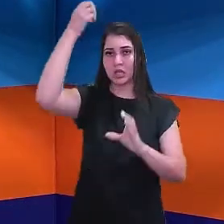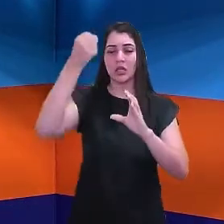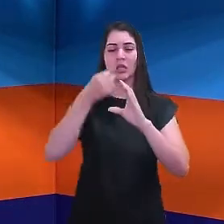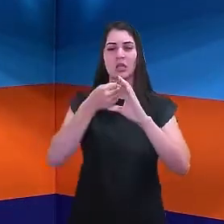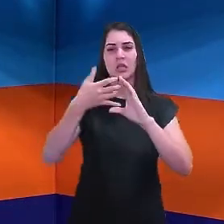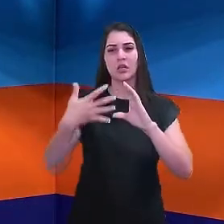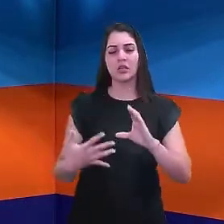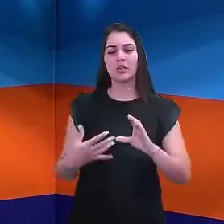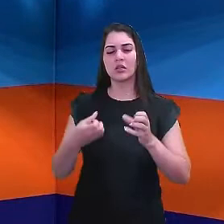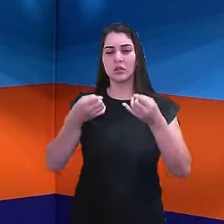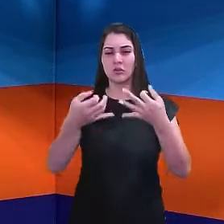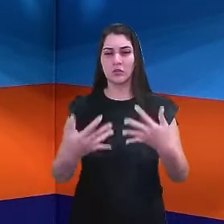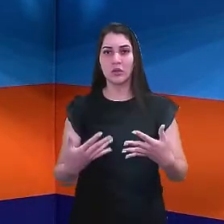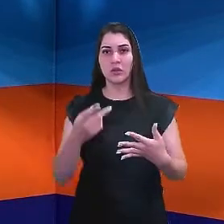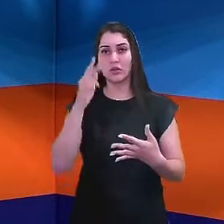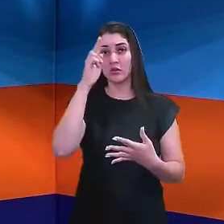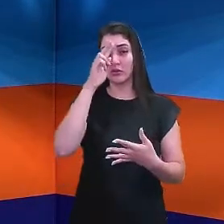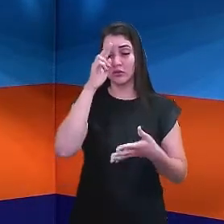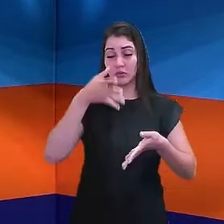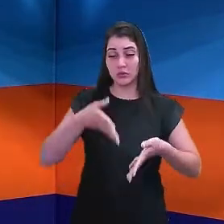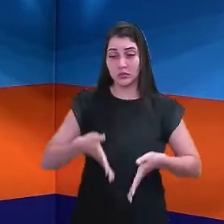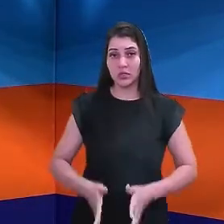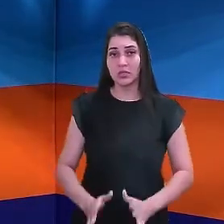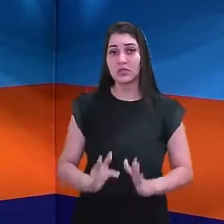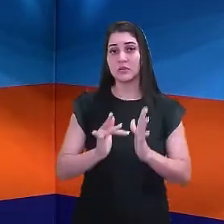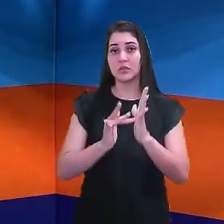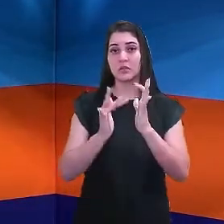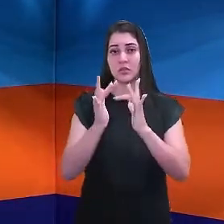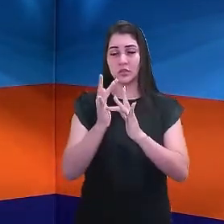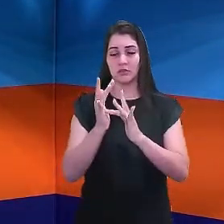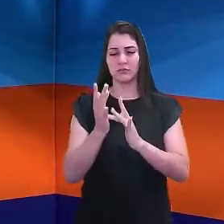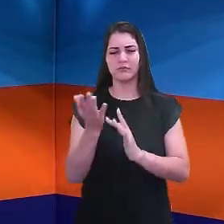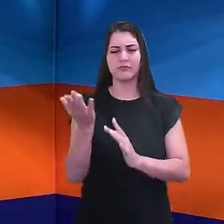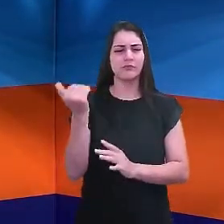história do nascimento de Cristo. Vamos lá entender melhor o que é o reizado?